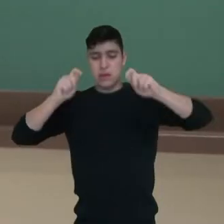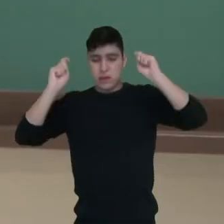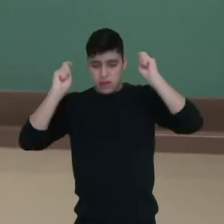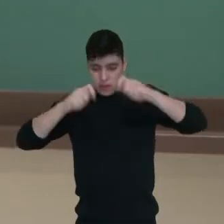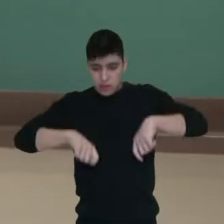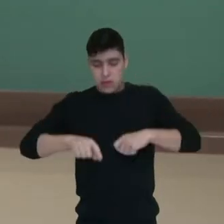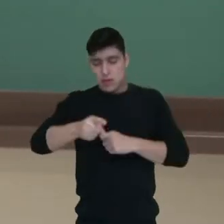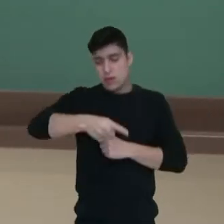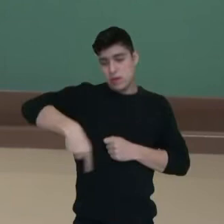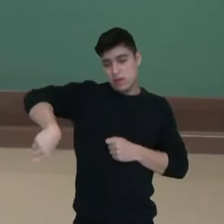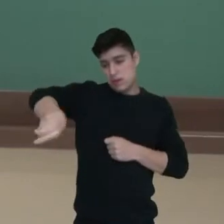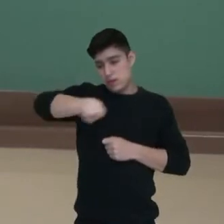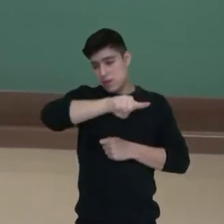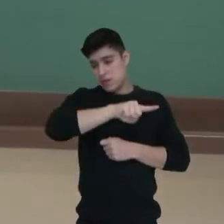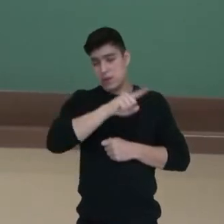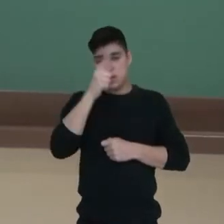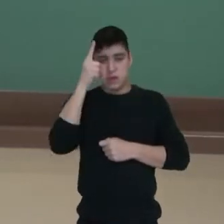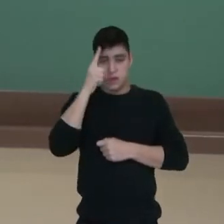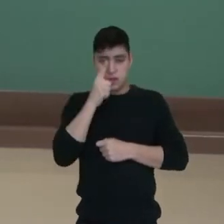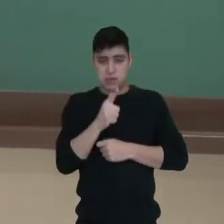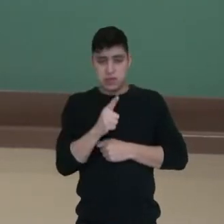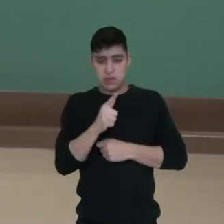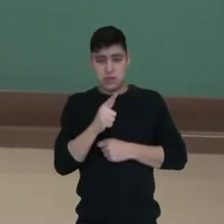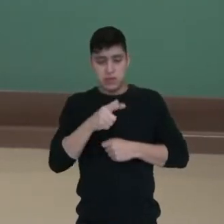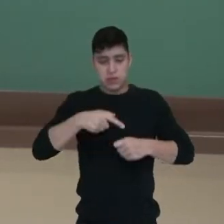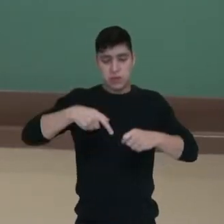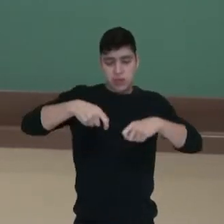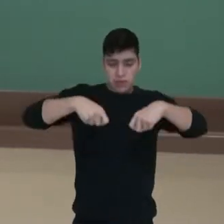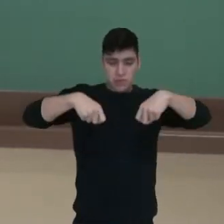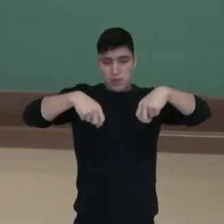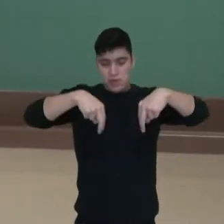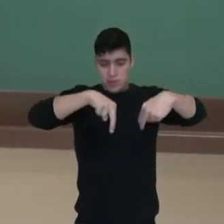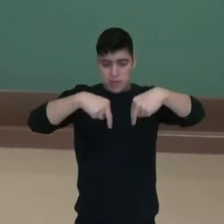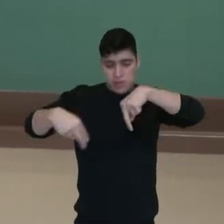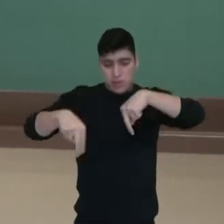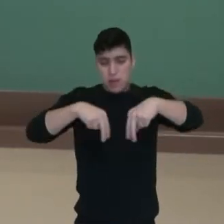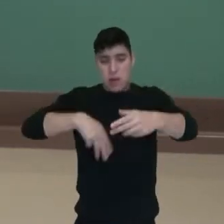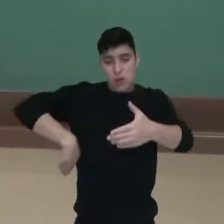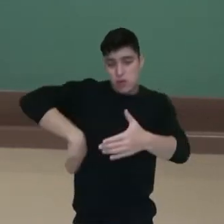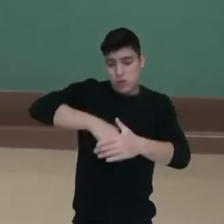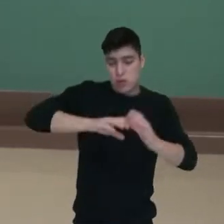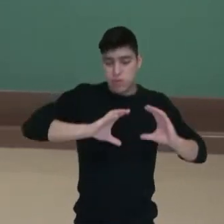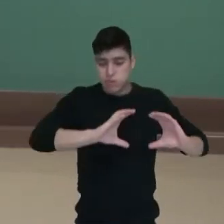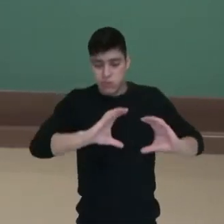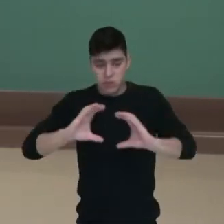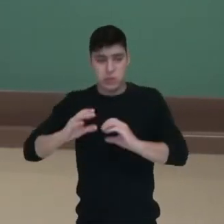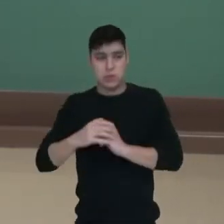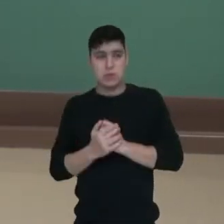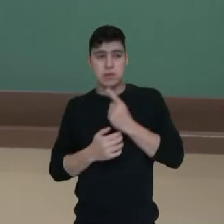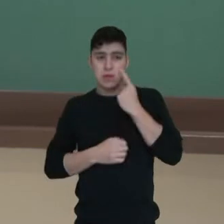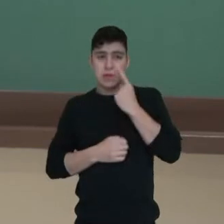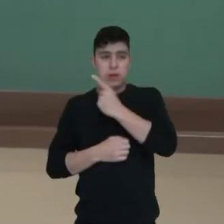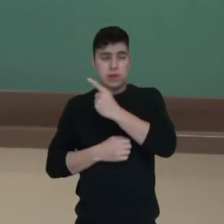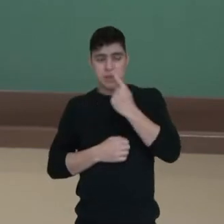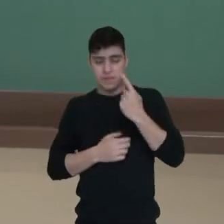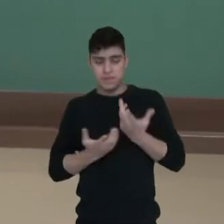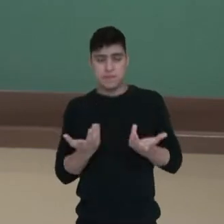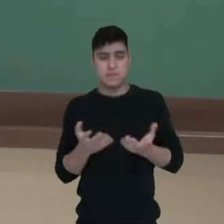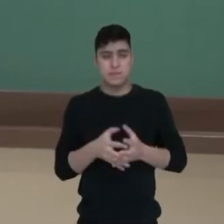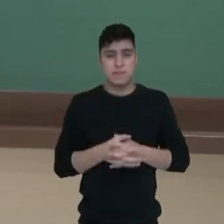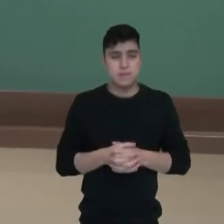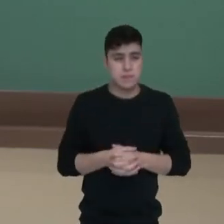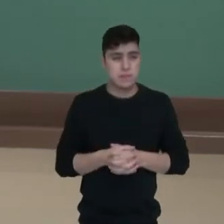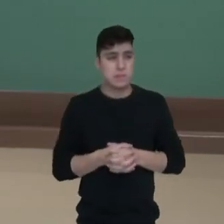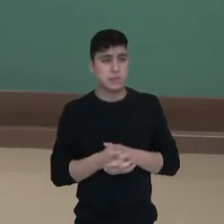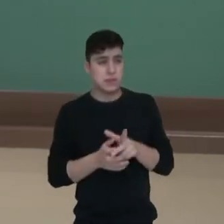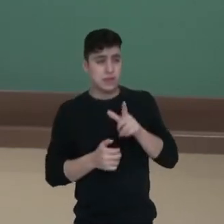consigam pegar essa bola. Ele está com certeza ali batendo um pênalti, uma falta. E nós temos